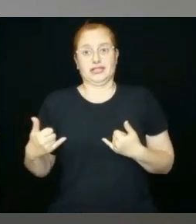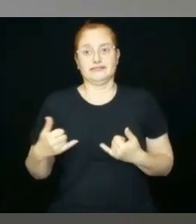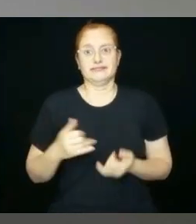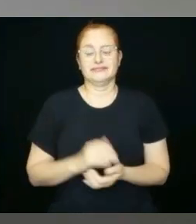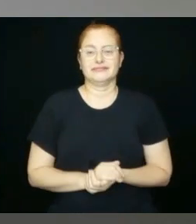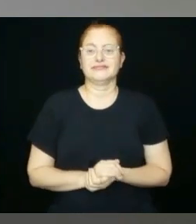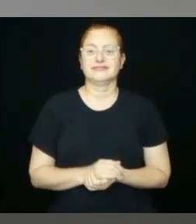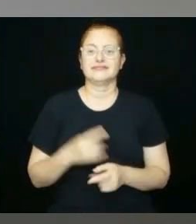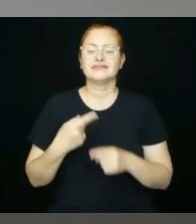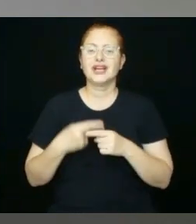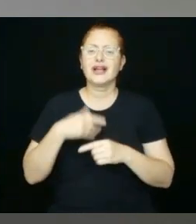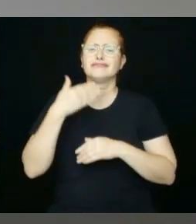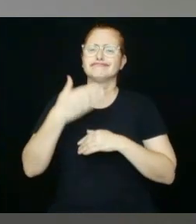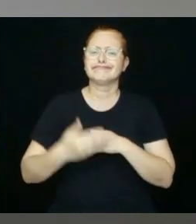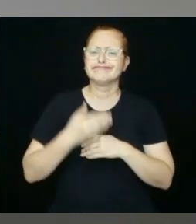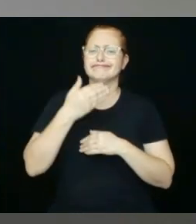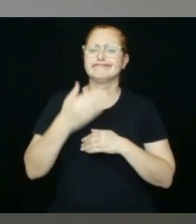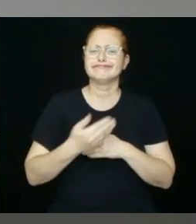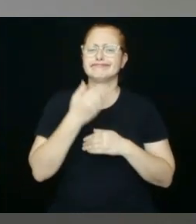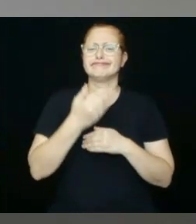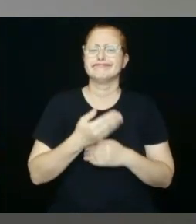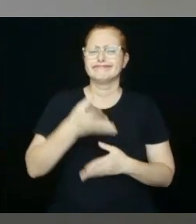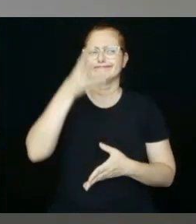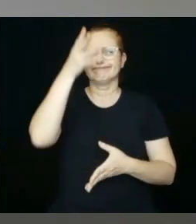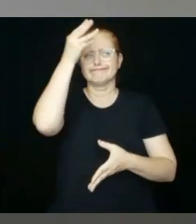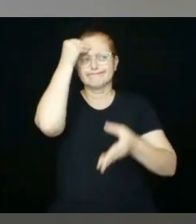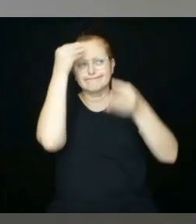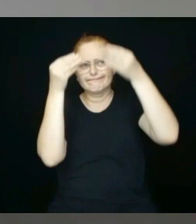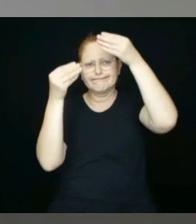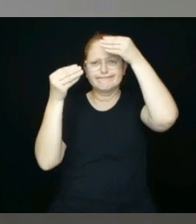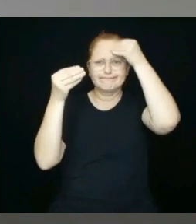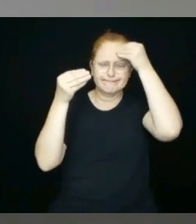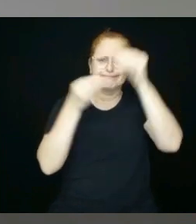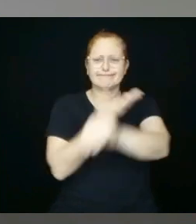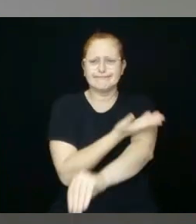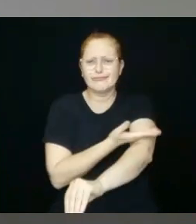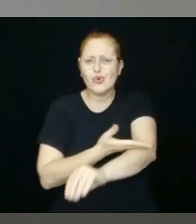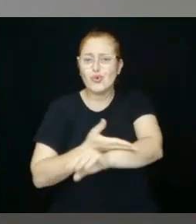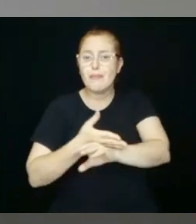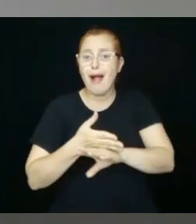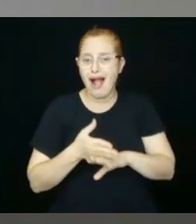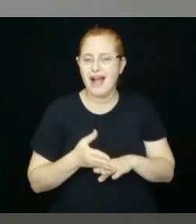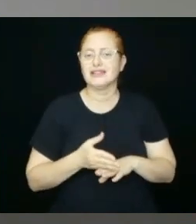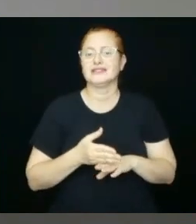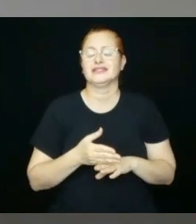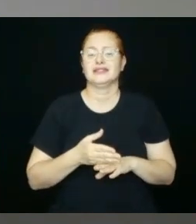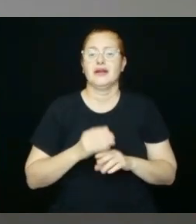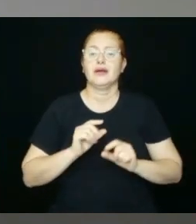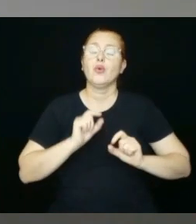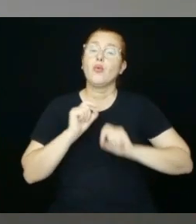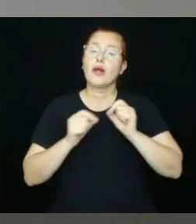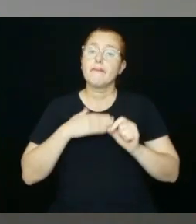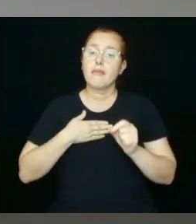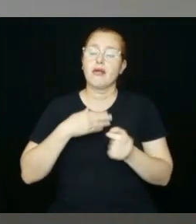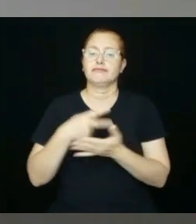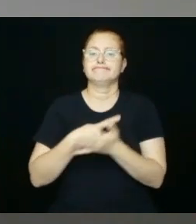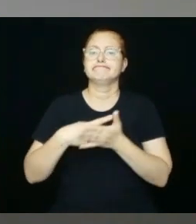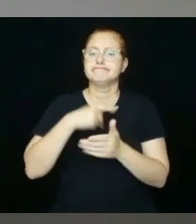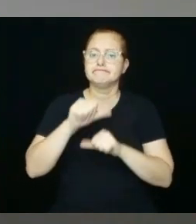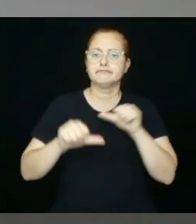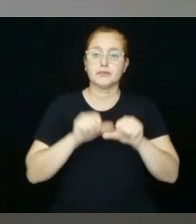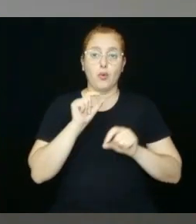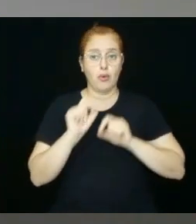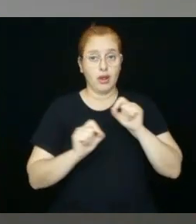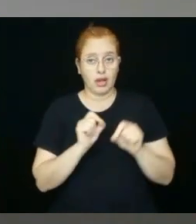Uhum. Que aí com o tempo eu fui assimilando, né? O que no meu desenho se transformou